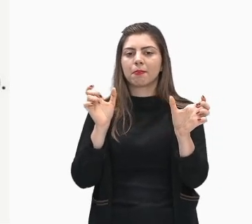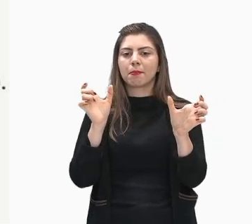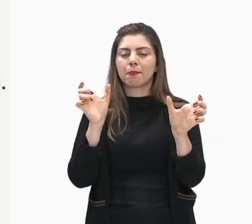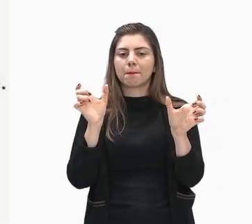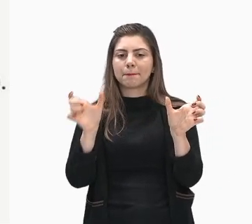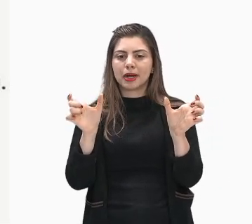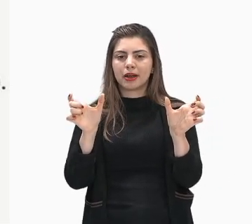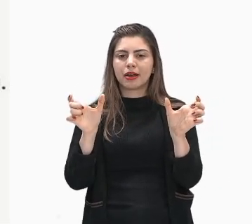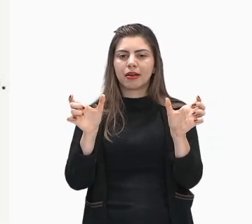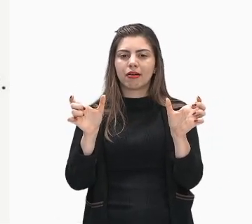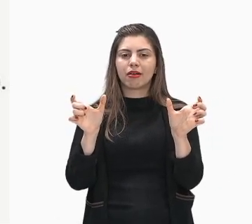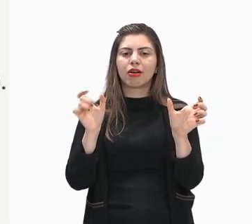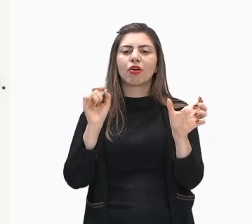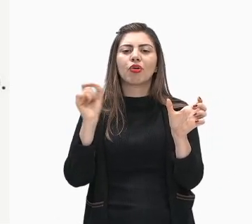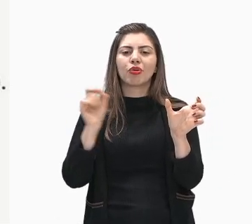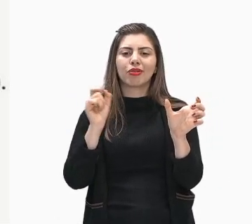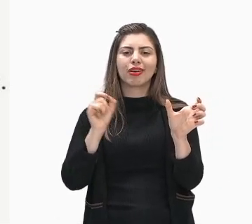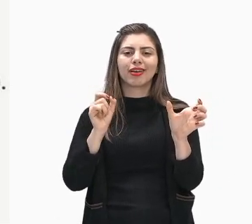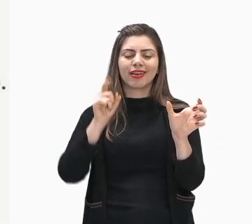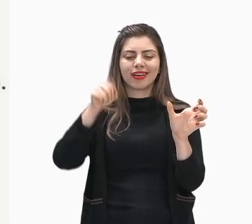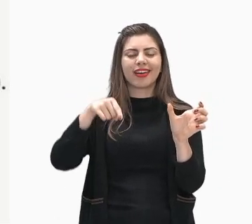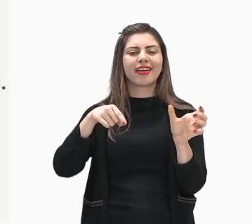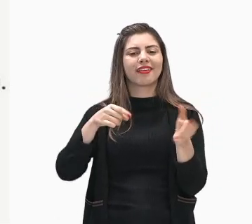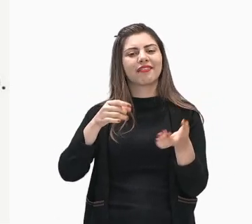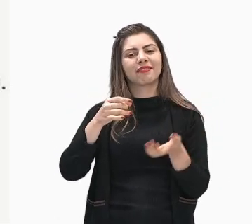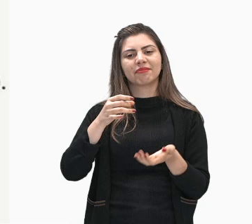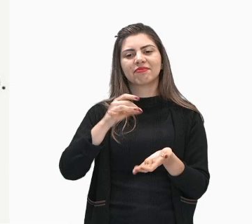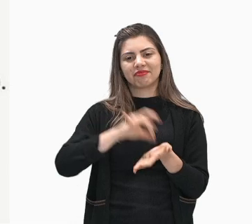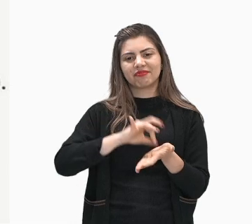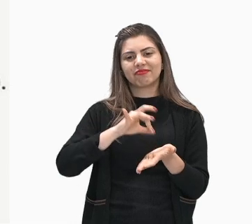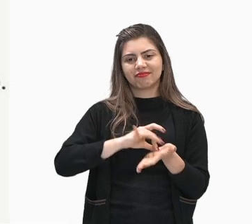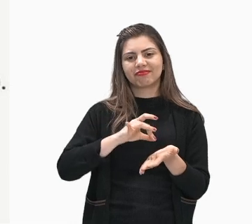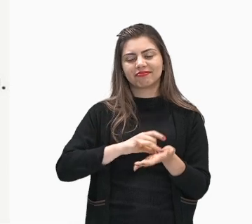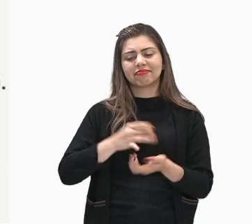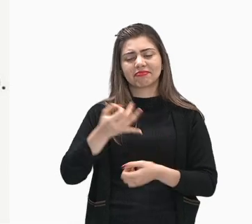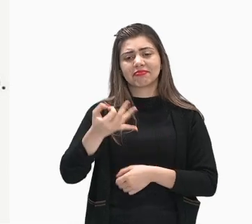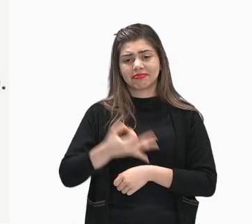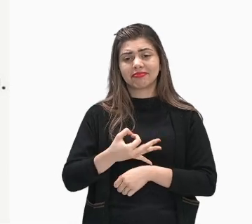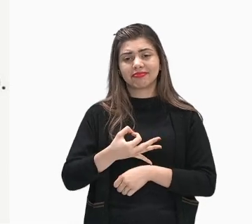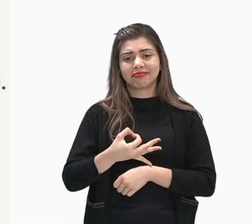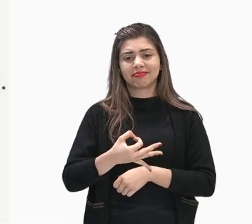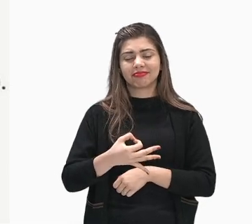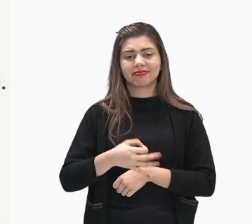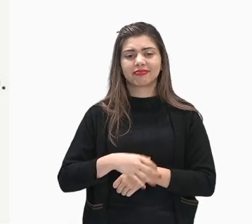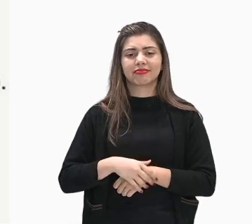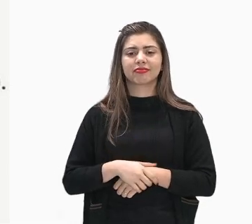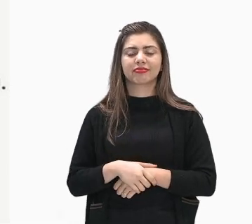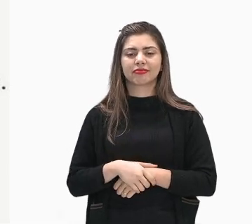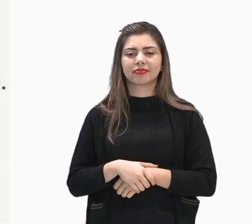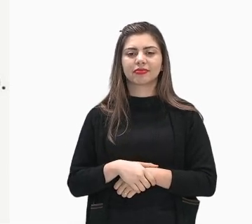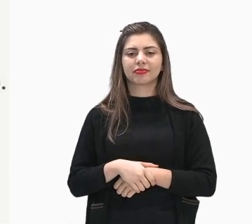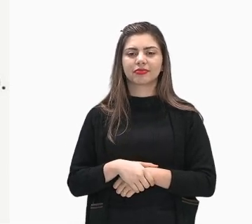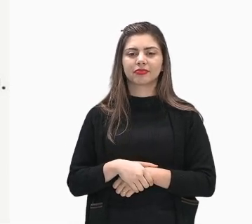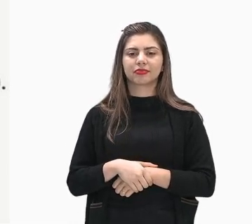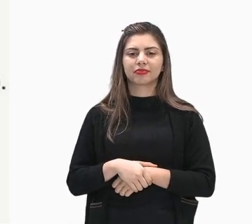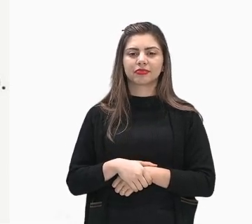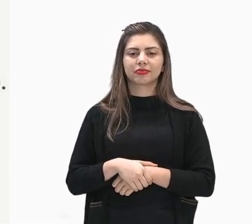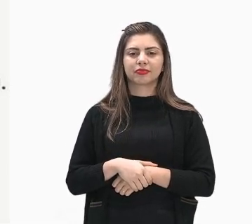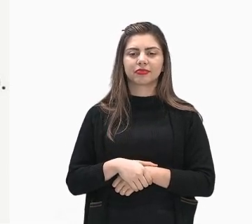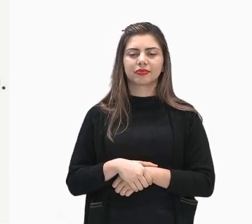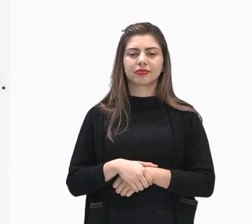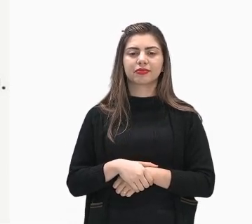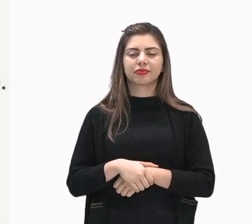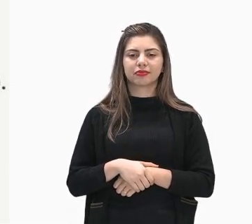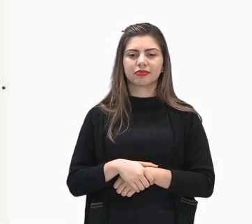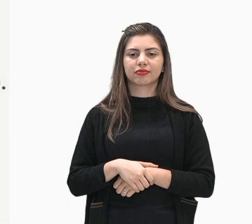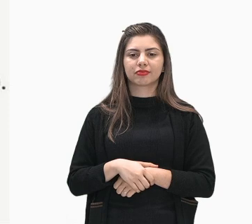afirmação aqui, sem dúvida, ela é uma afirmação que é verdadeira, tá, pessoal?